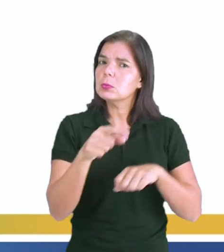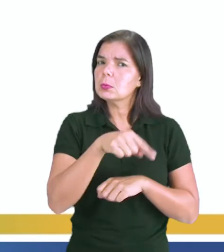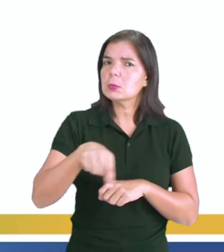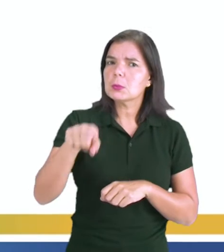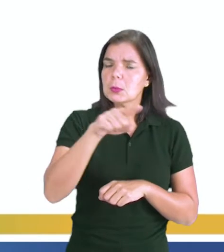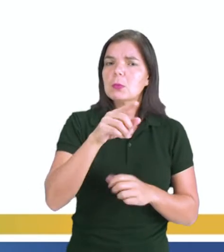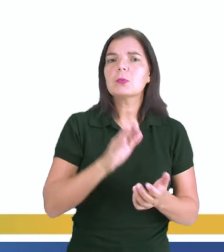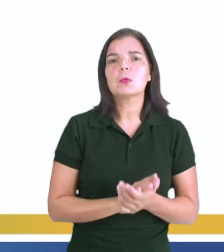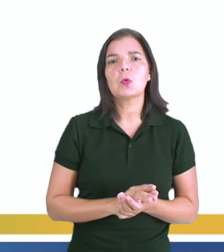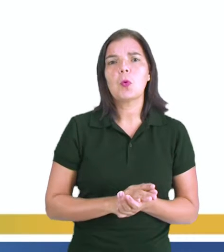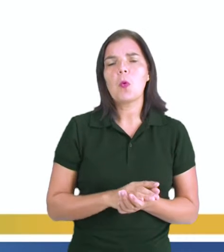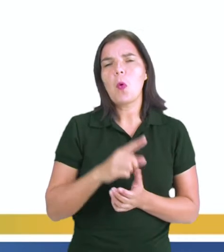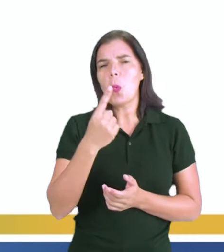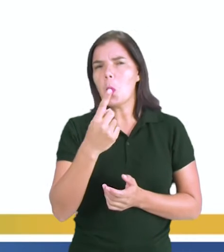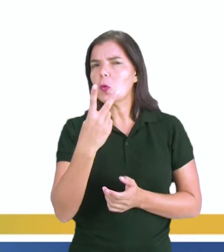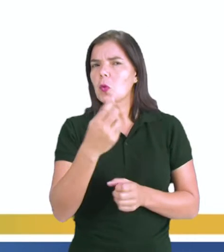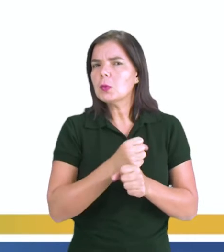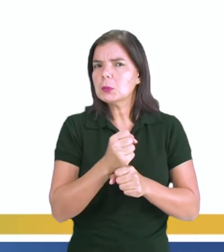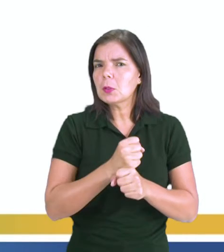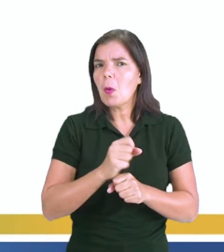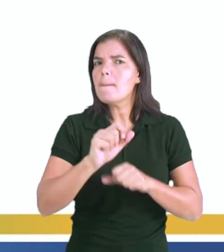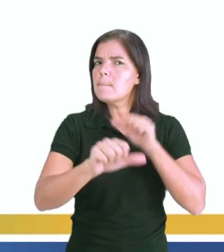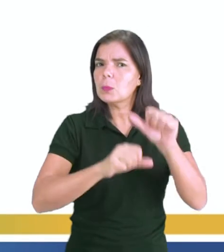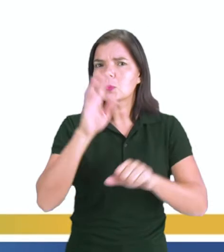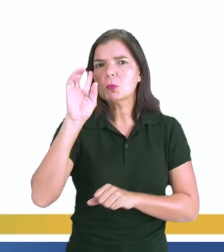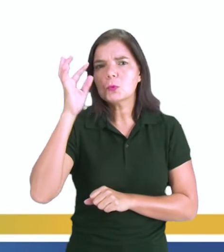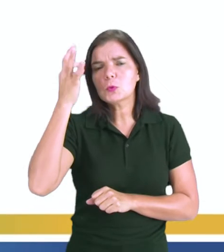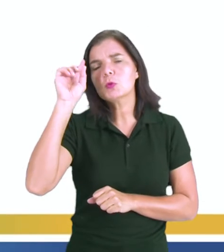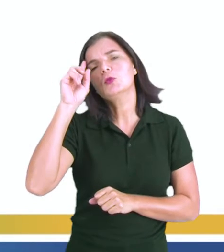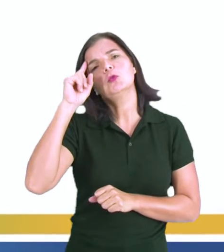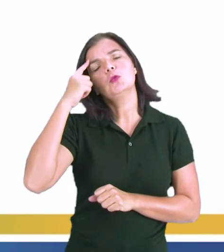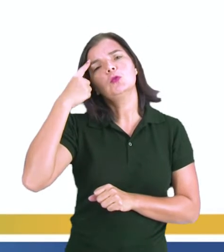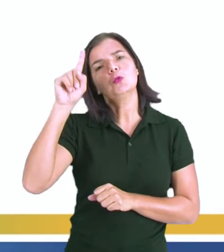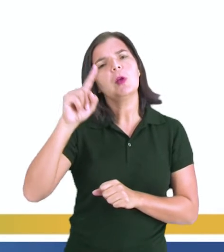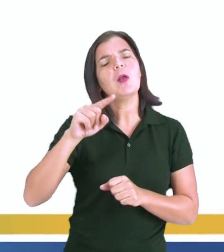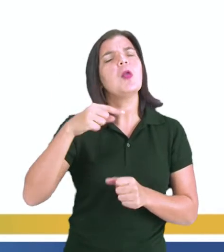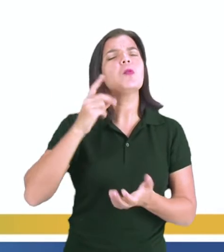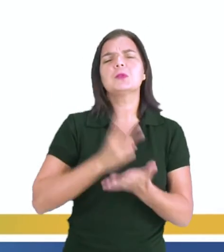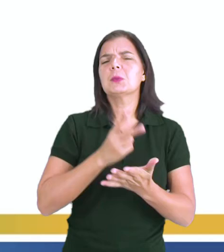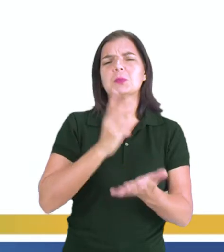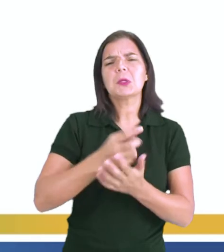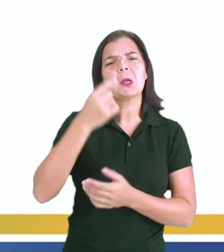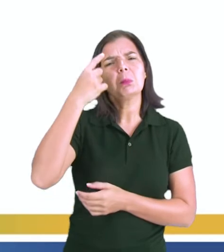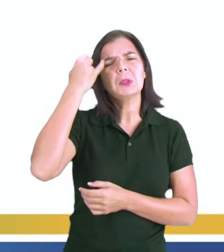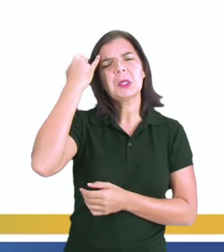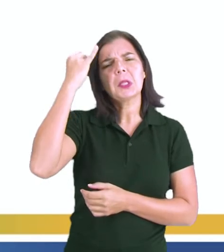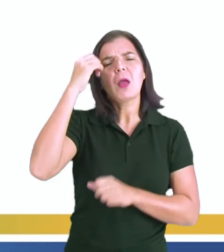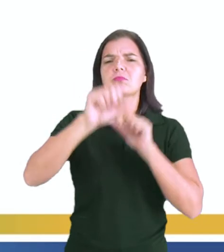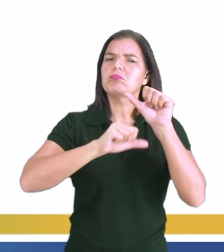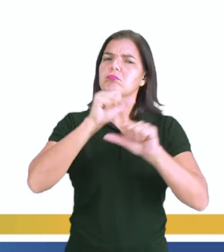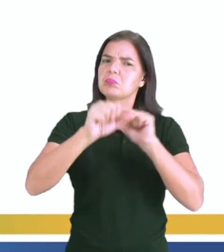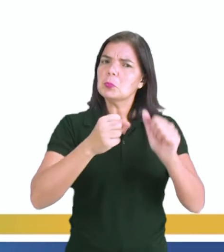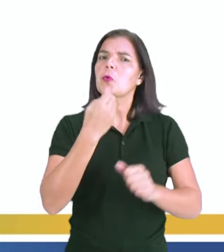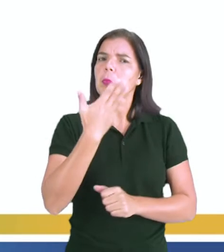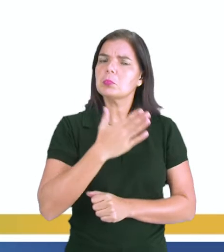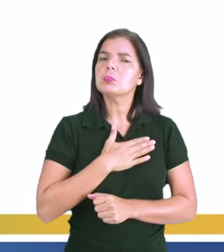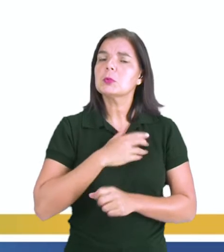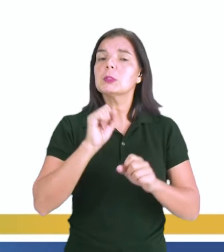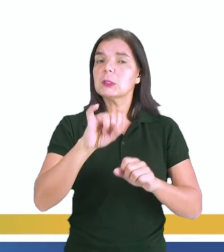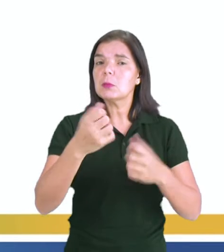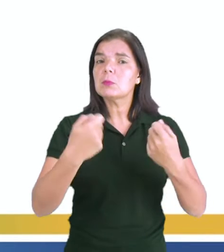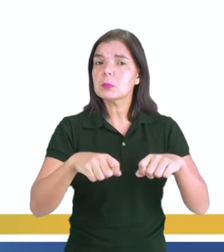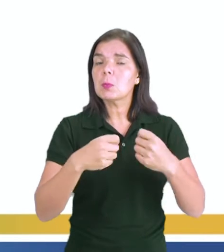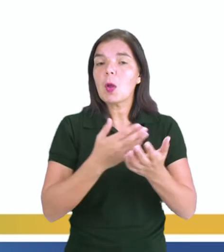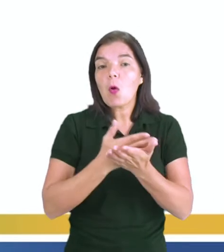vocês, daqui 1 ou 2 anos, mudem de ideia. Eu mudei de ideia várias vezes, o que me fez muito bem. Se for